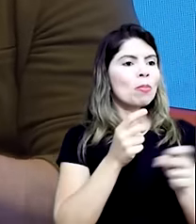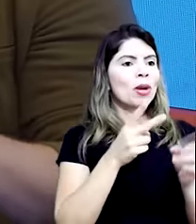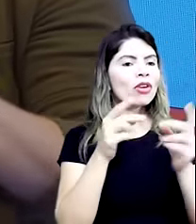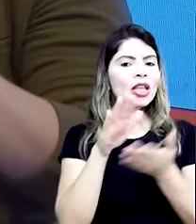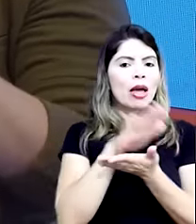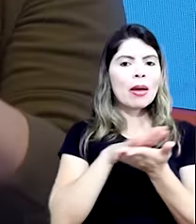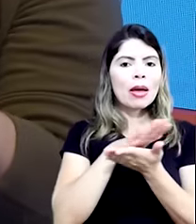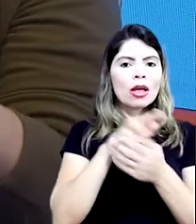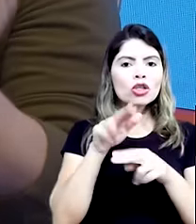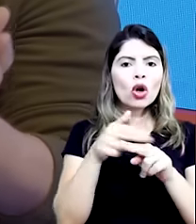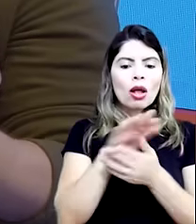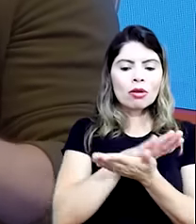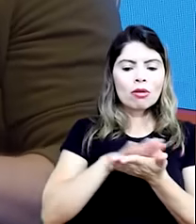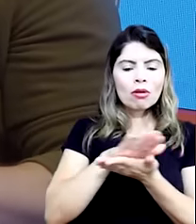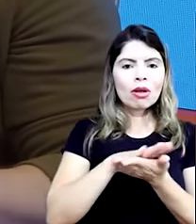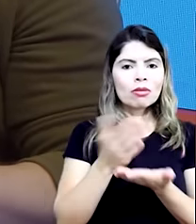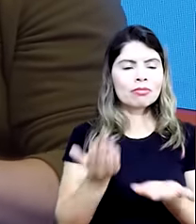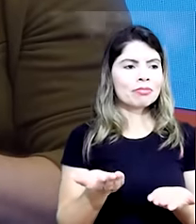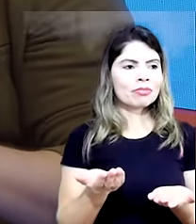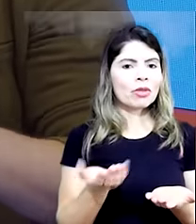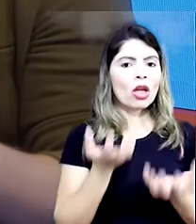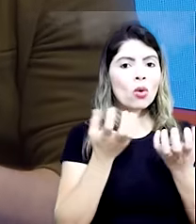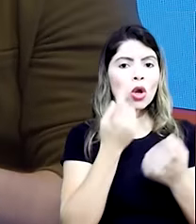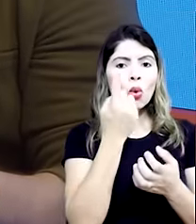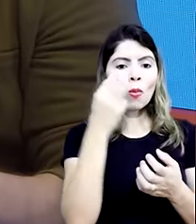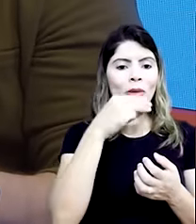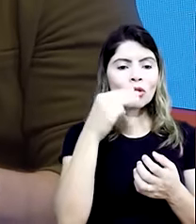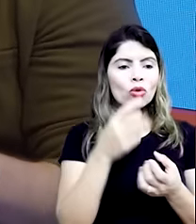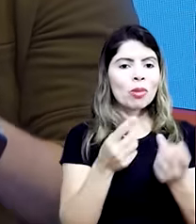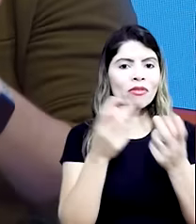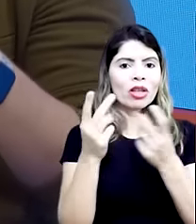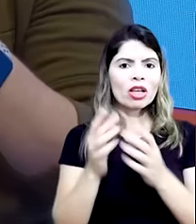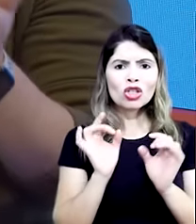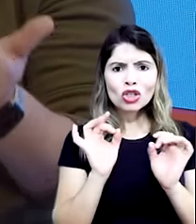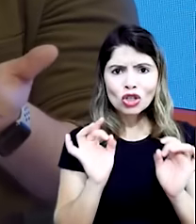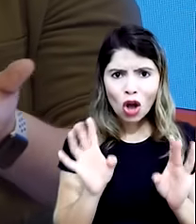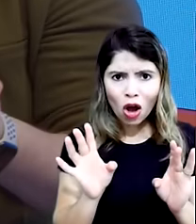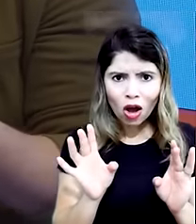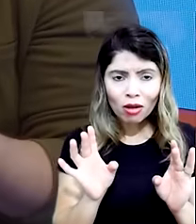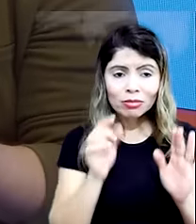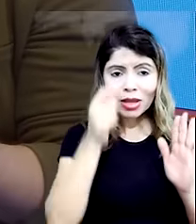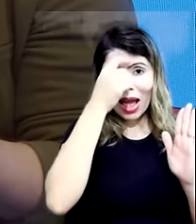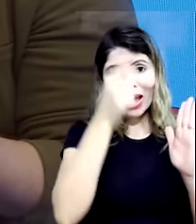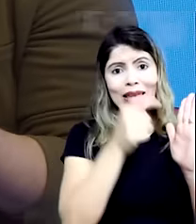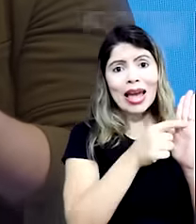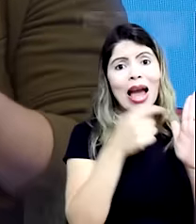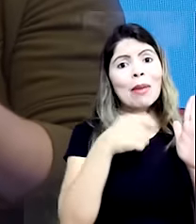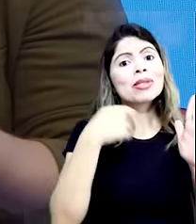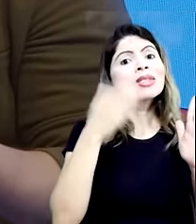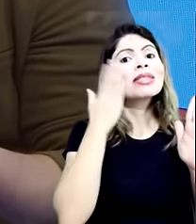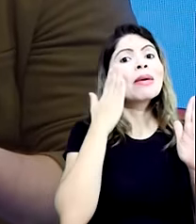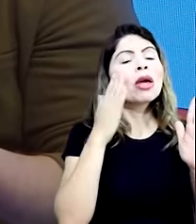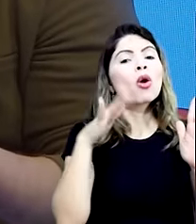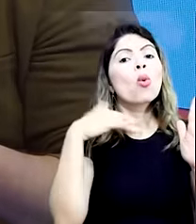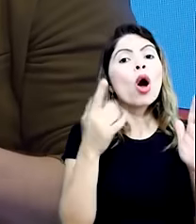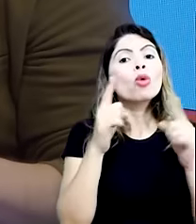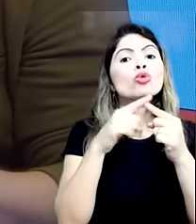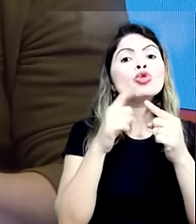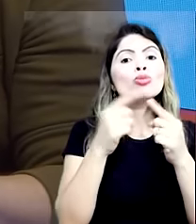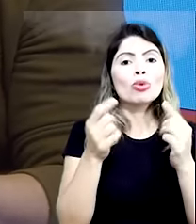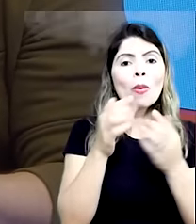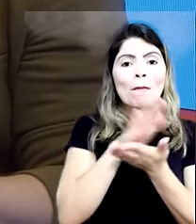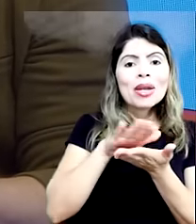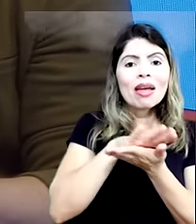e o pessoal fala nossa eu quero um roteiro de um minuto para vender brigadeiro i a vai precisar saber o seguinte qual é o brigadeiro para